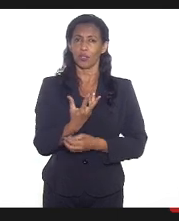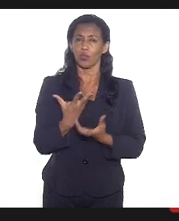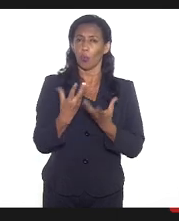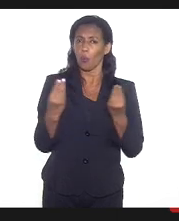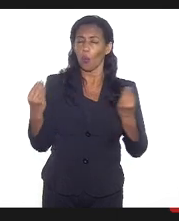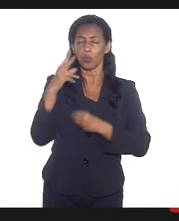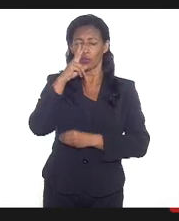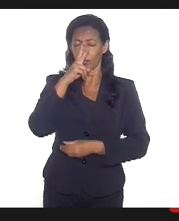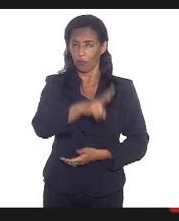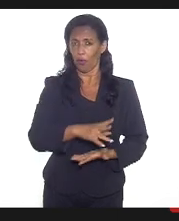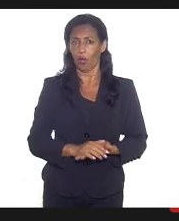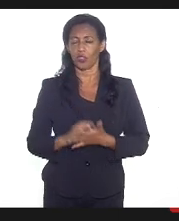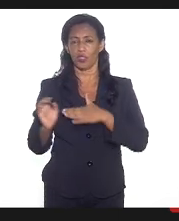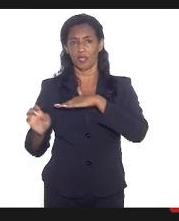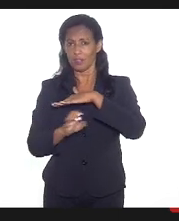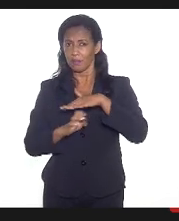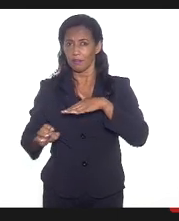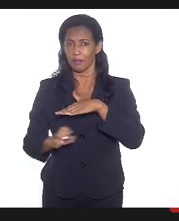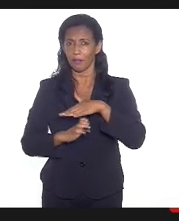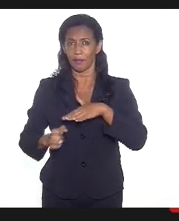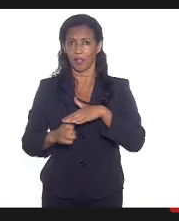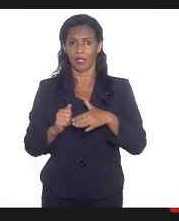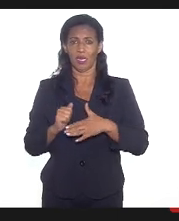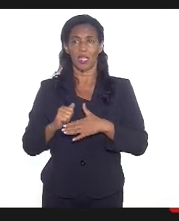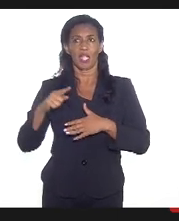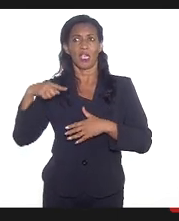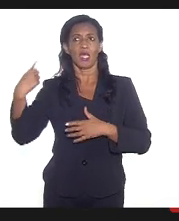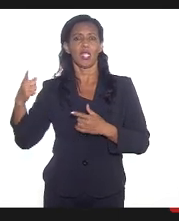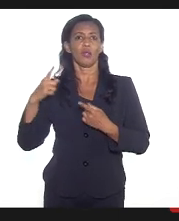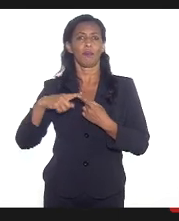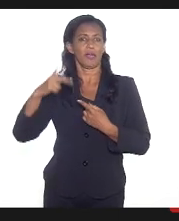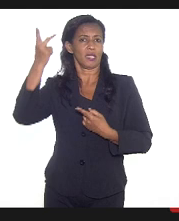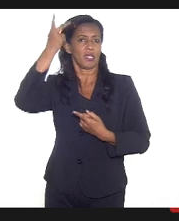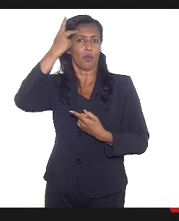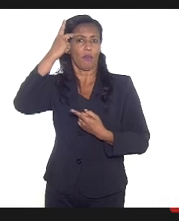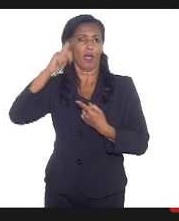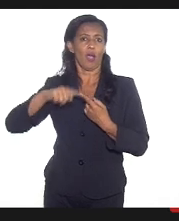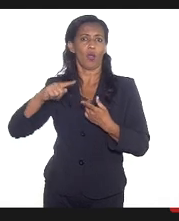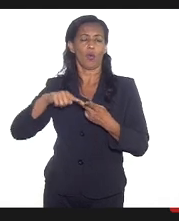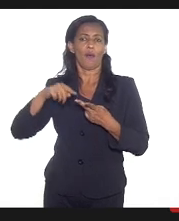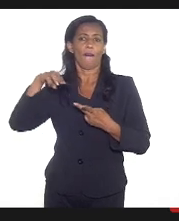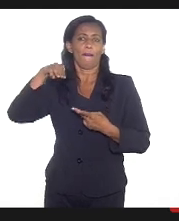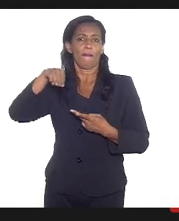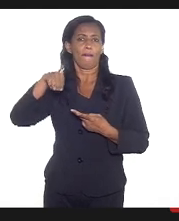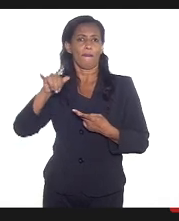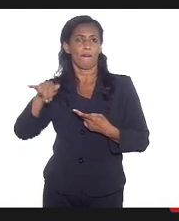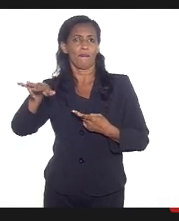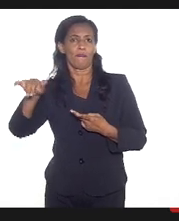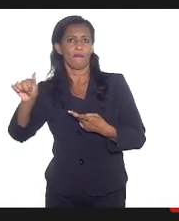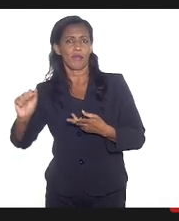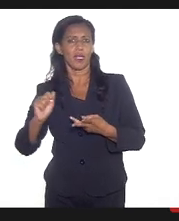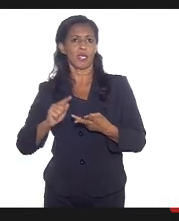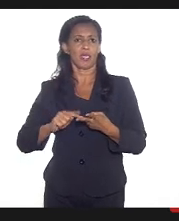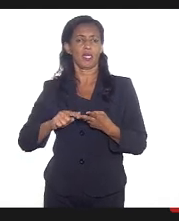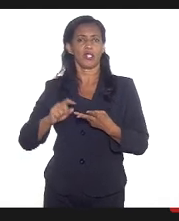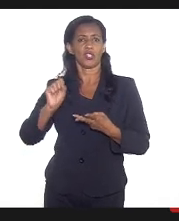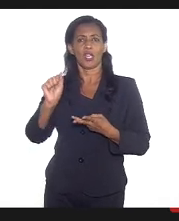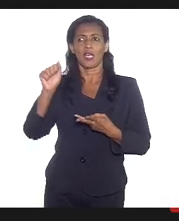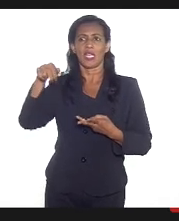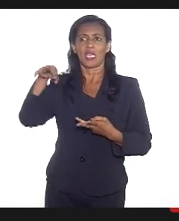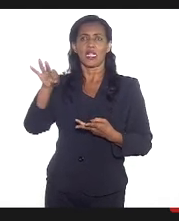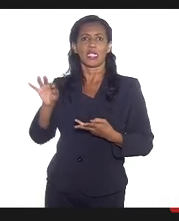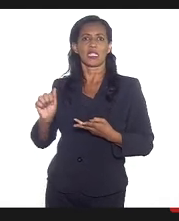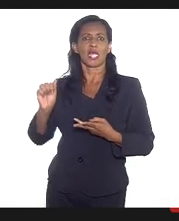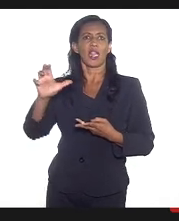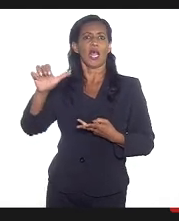muito forte as empresas indo para Santa Catarina, São Paulo, Minas, montando lá, trazendo para cá, mas na